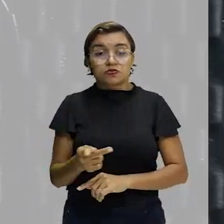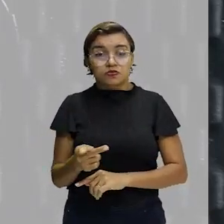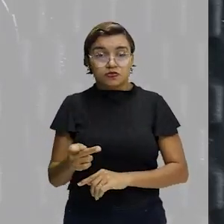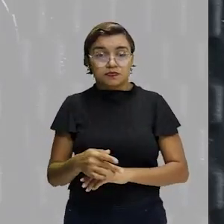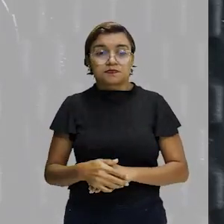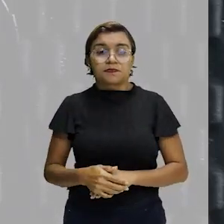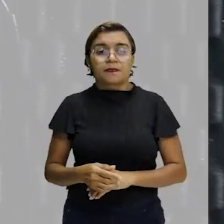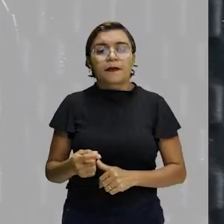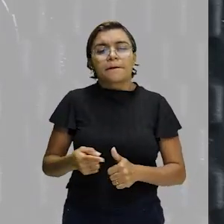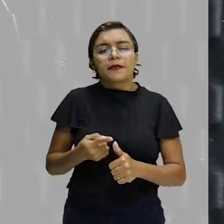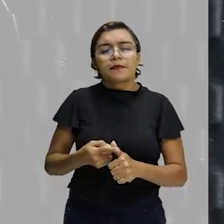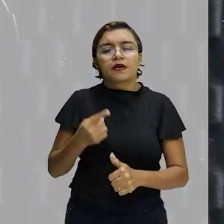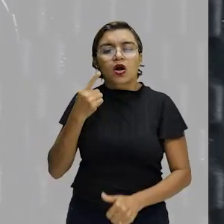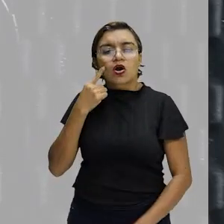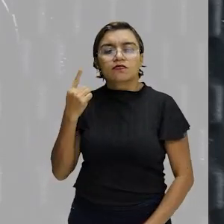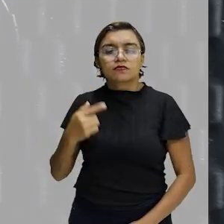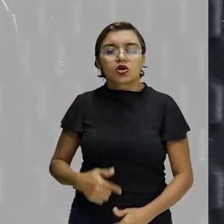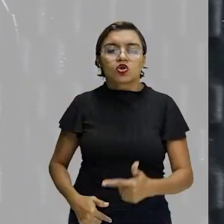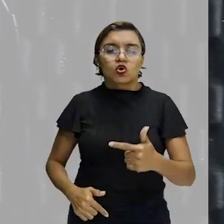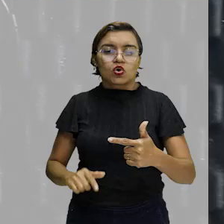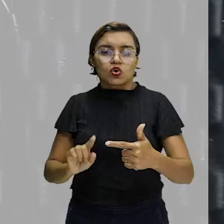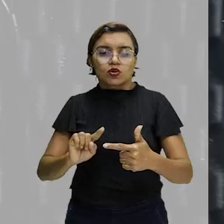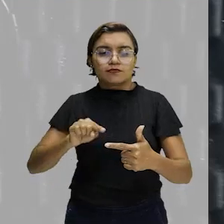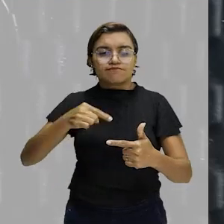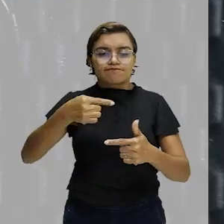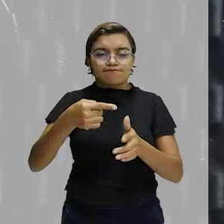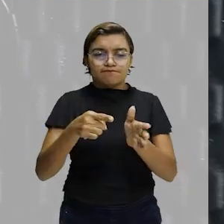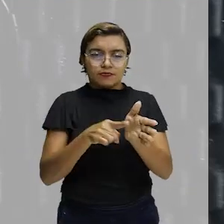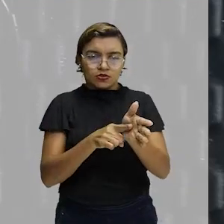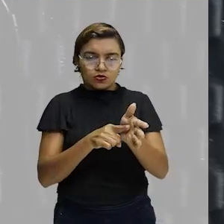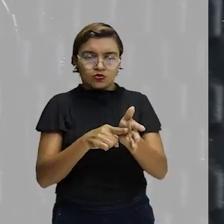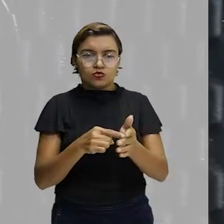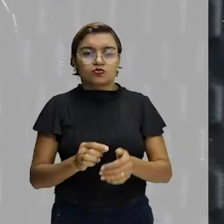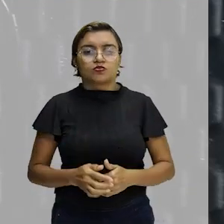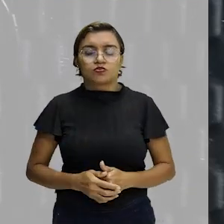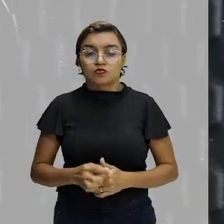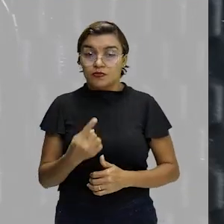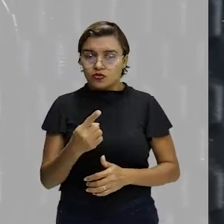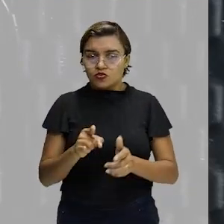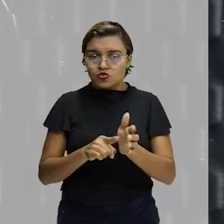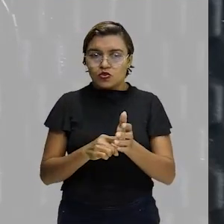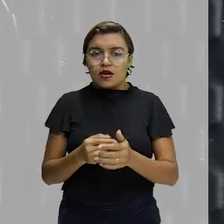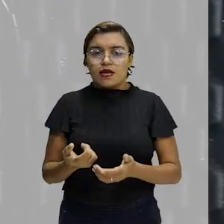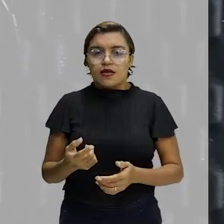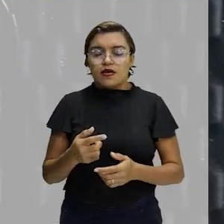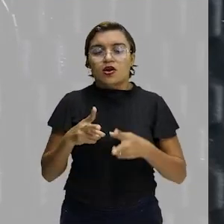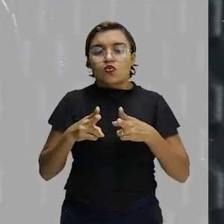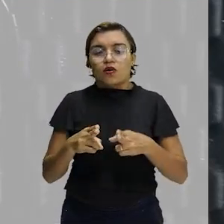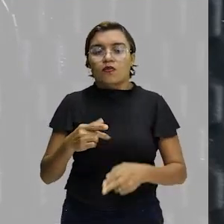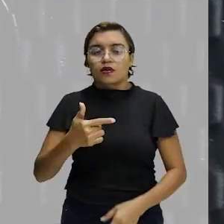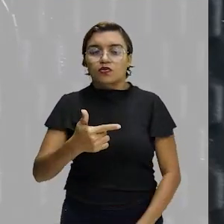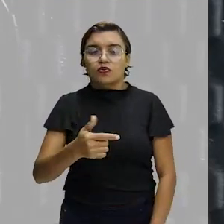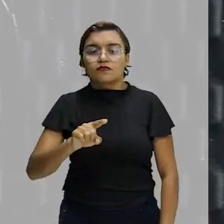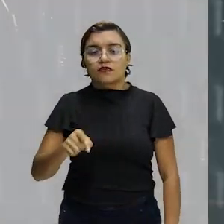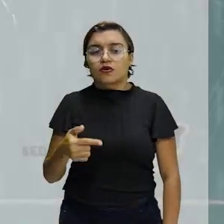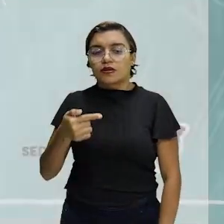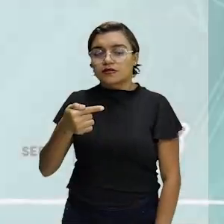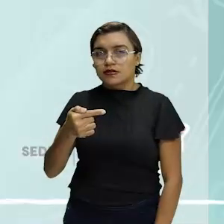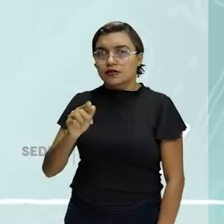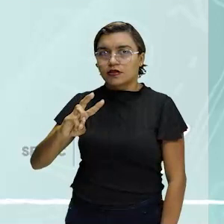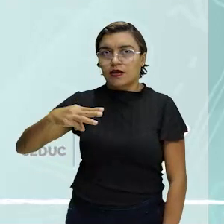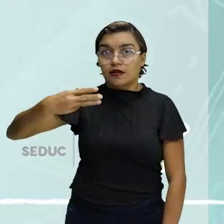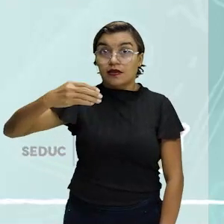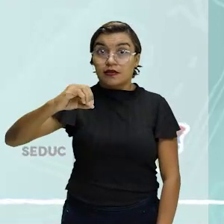mesmo? Foi essa aqui, ó. 2 elevado a menos 1 igual a 2,7 elevado a 30 vezes k. Vamos